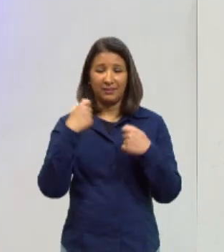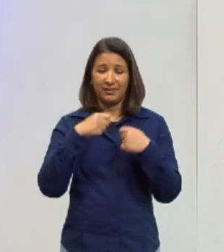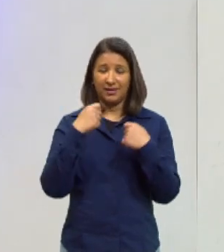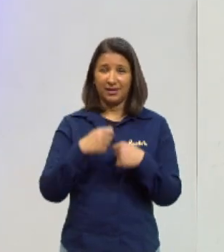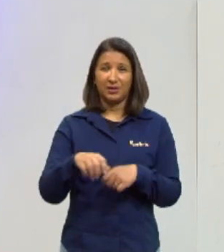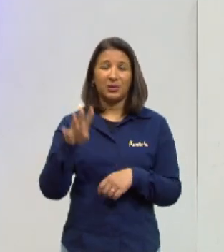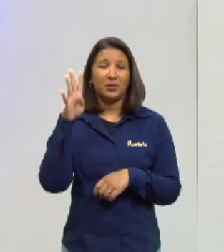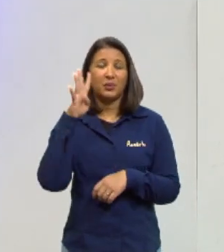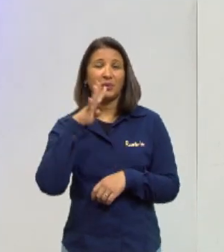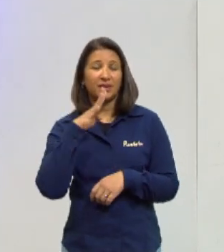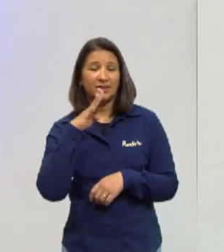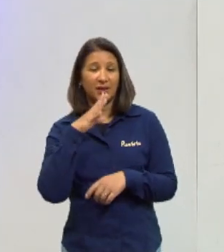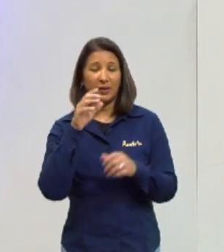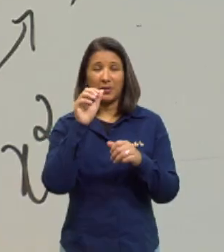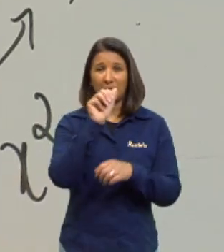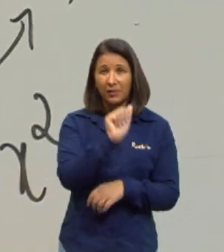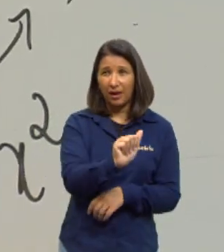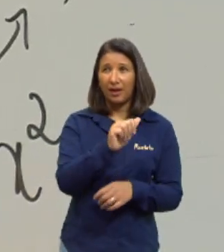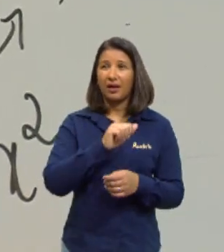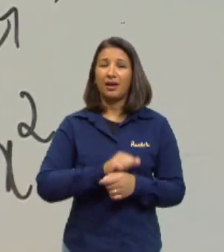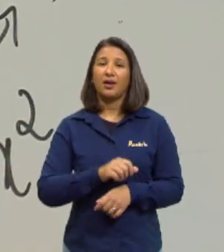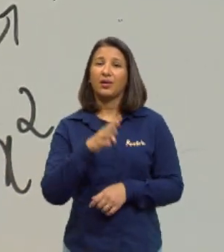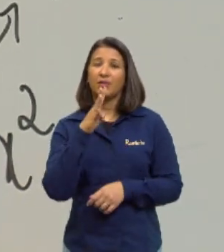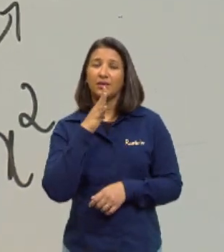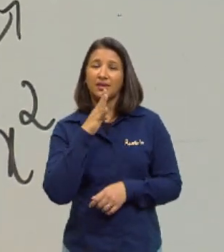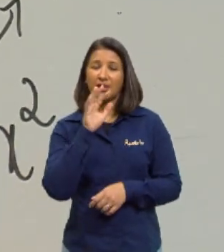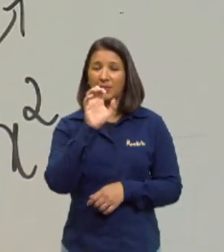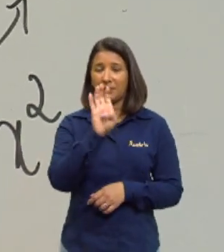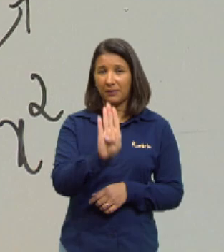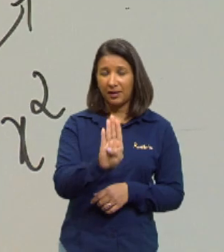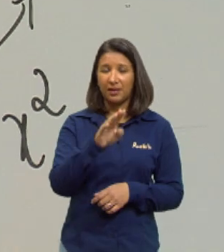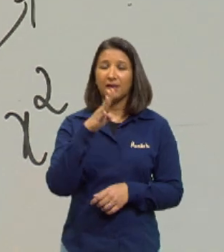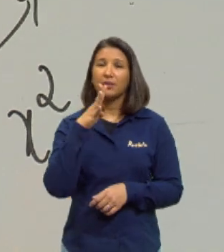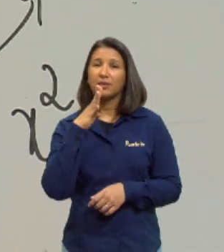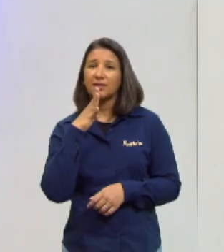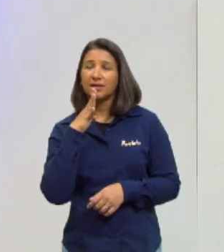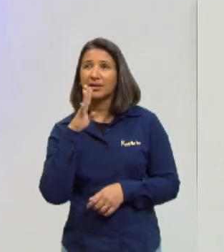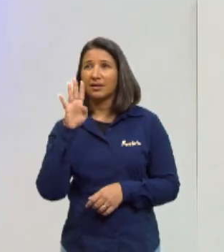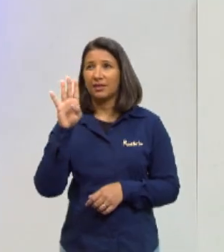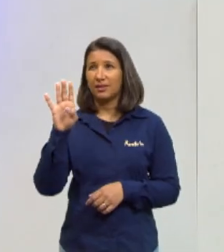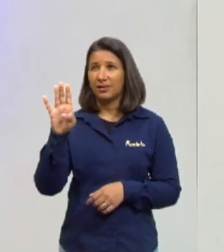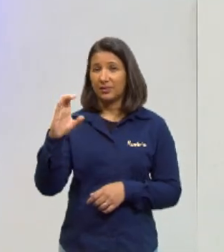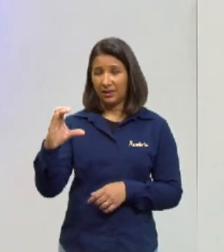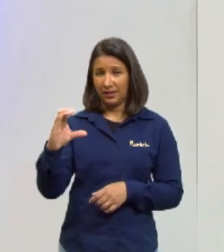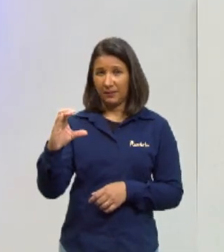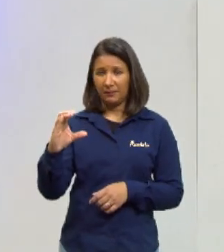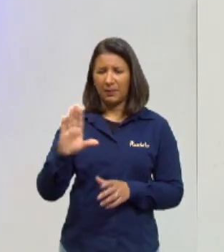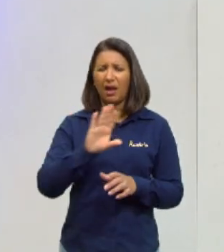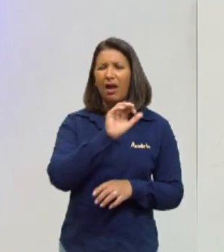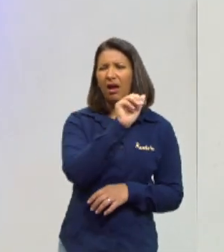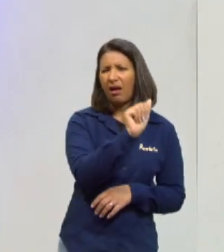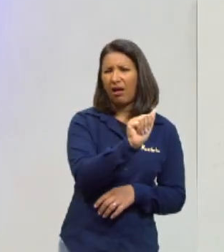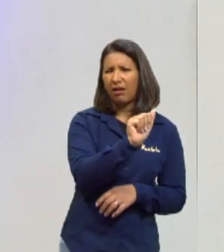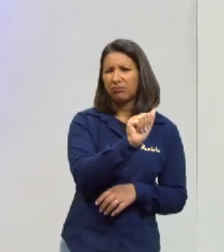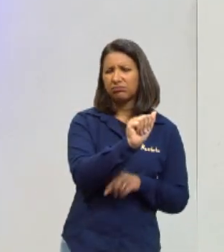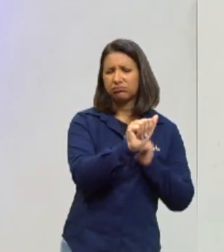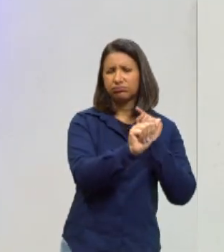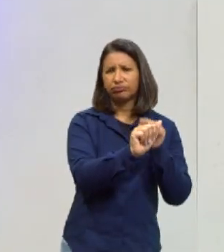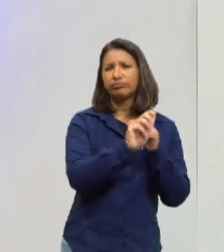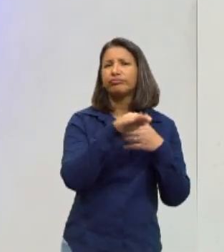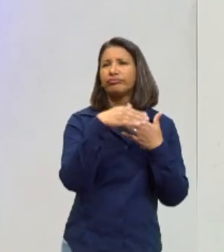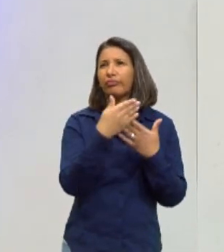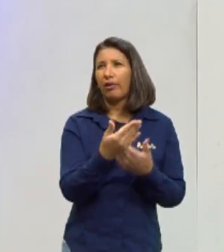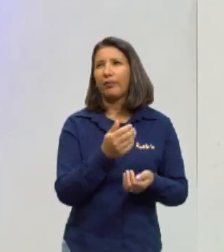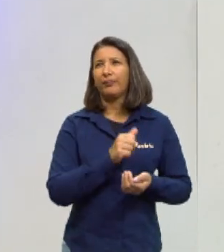conhecer o A, eu preciso conhecer o B e eu preciso conhecer o C. Quem é o A? 1, o